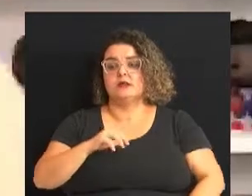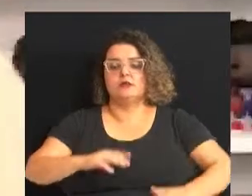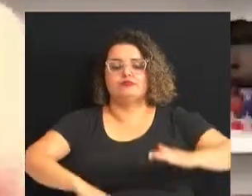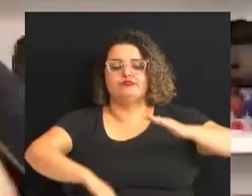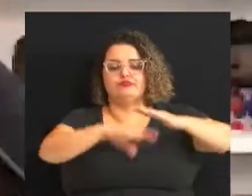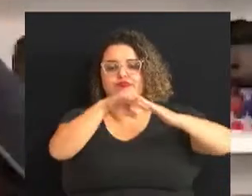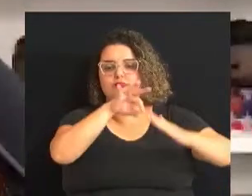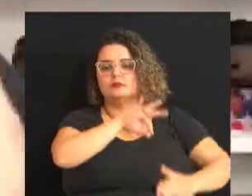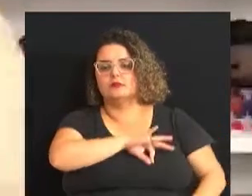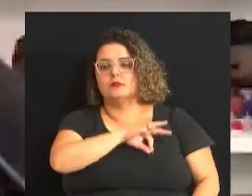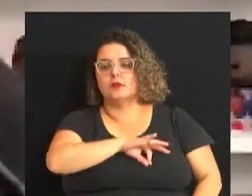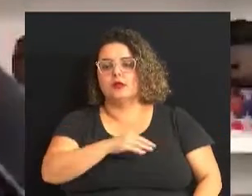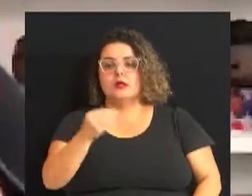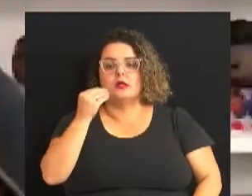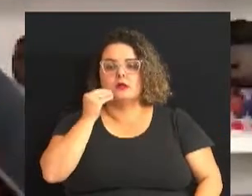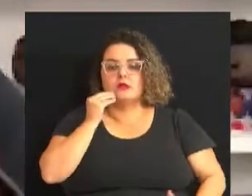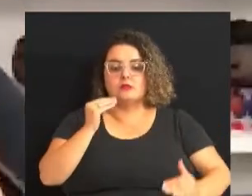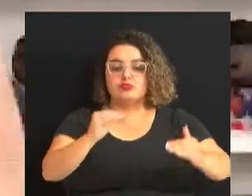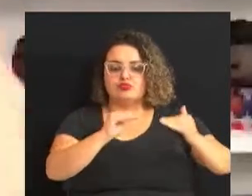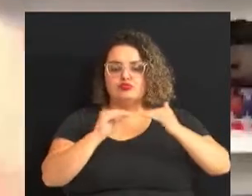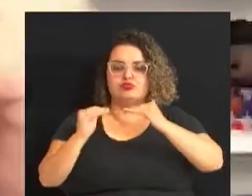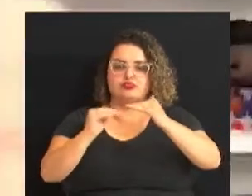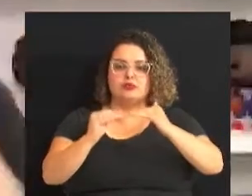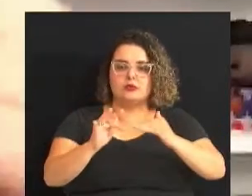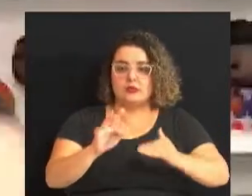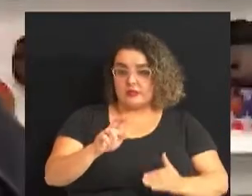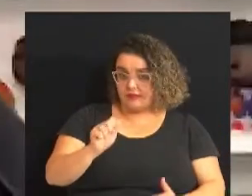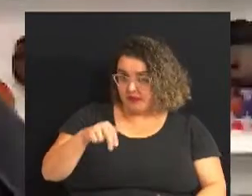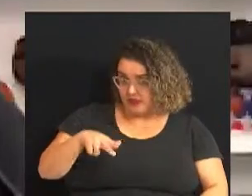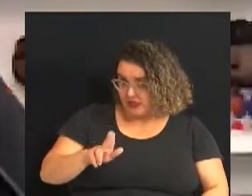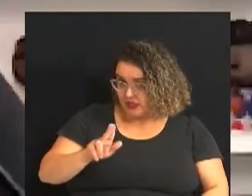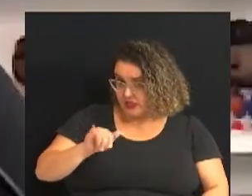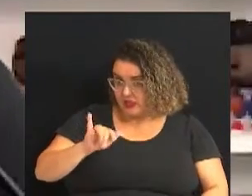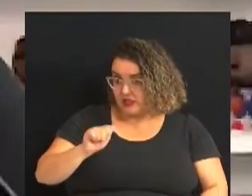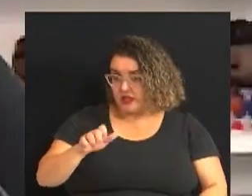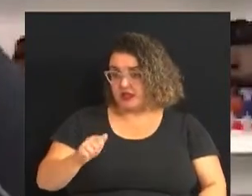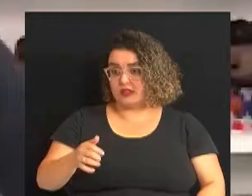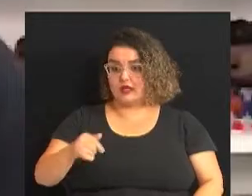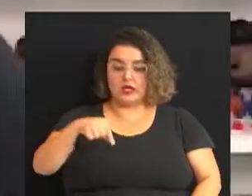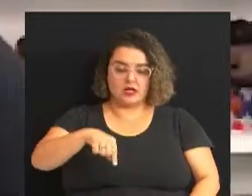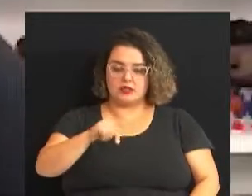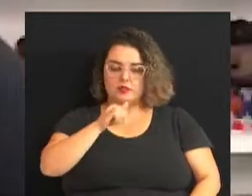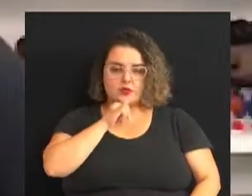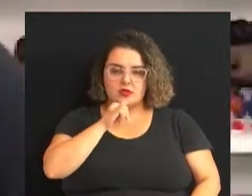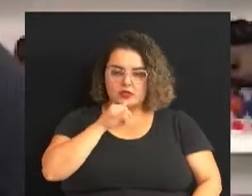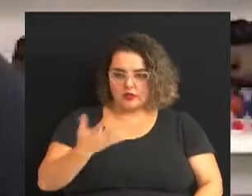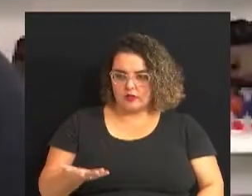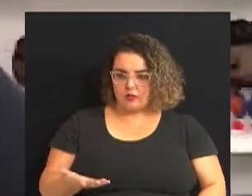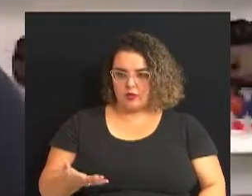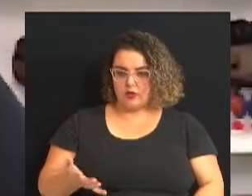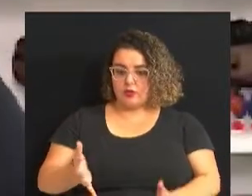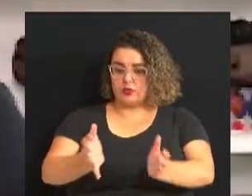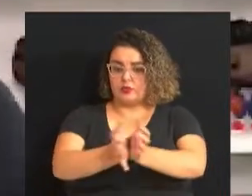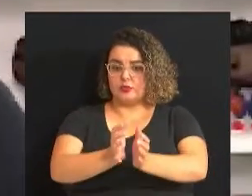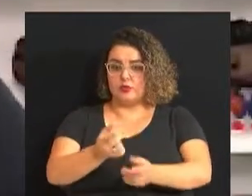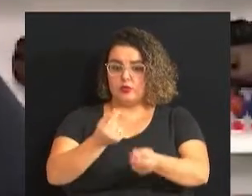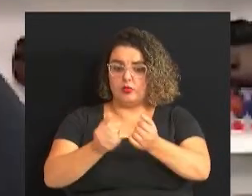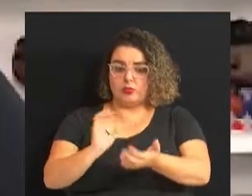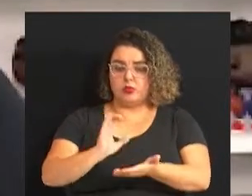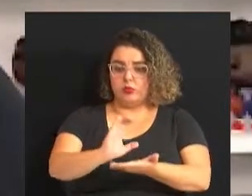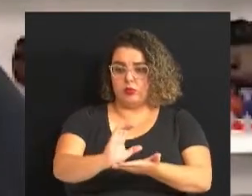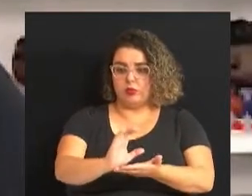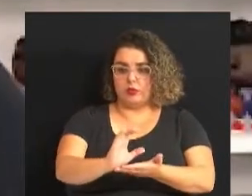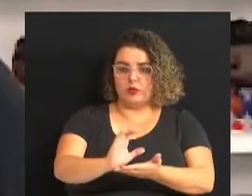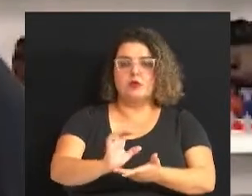tentar igualar as forças das franquias. Então aqui, por exemplo, os times que têm mais investimento normalmente vão bater